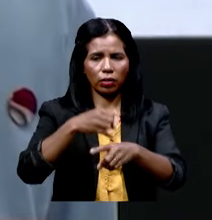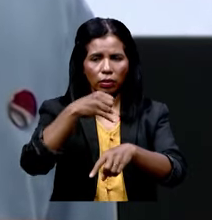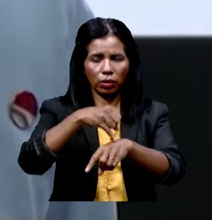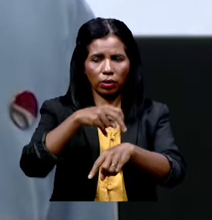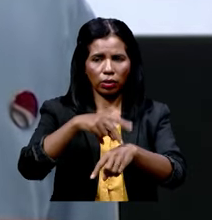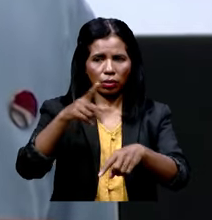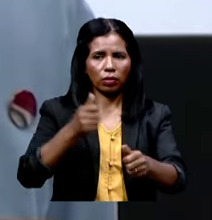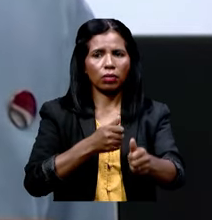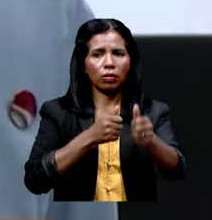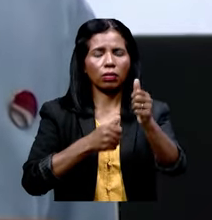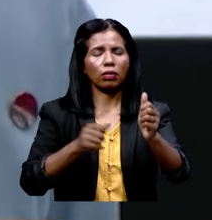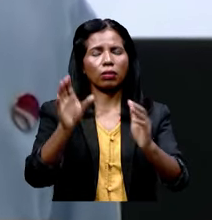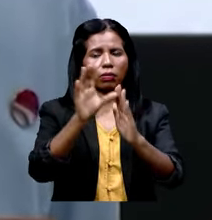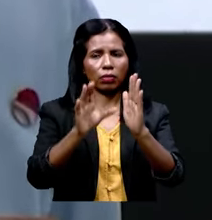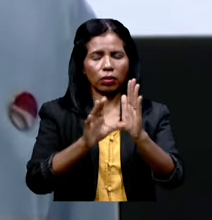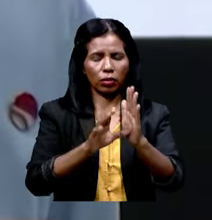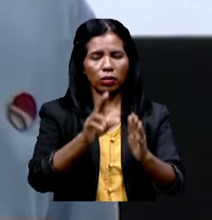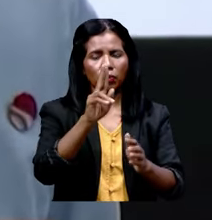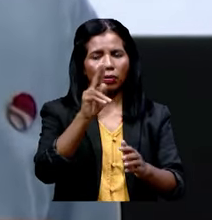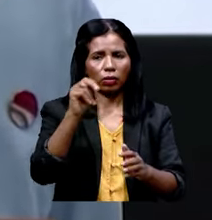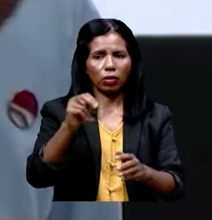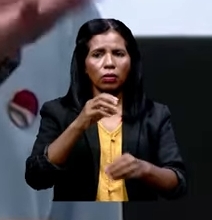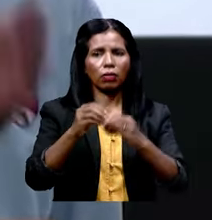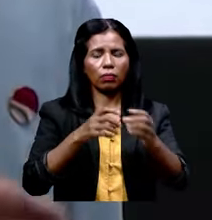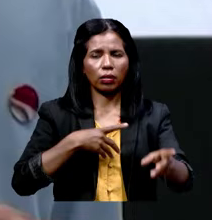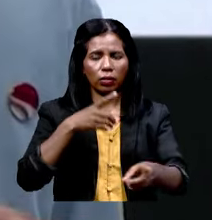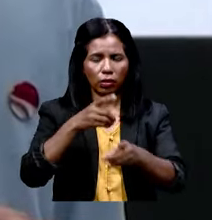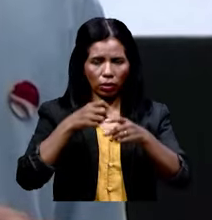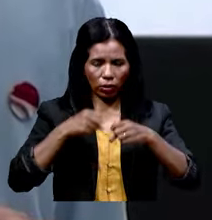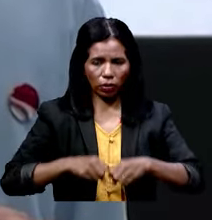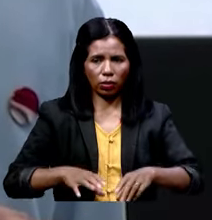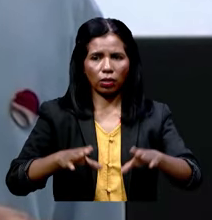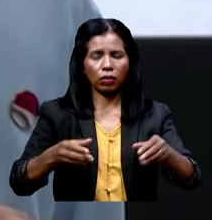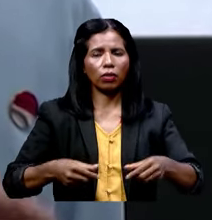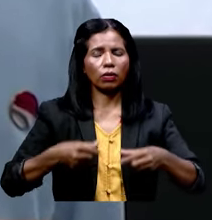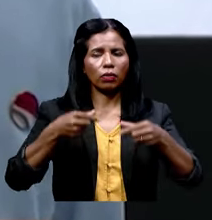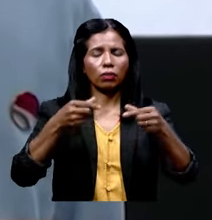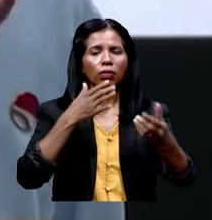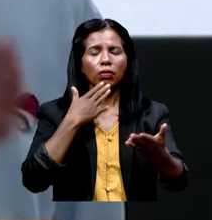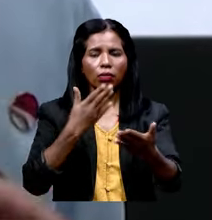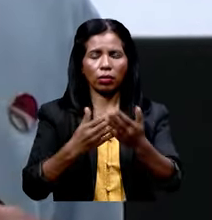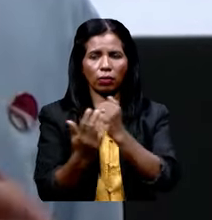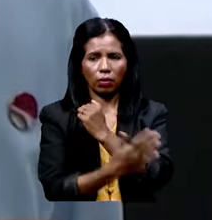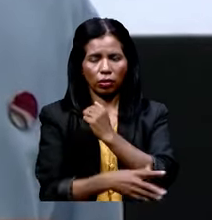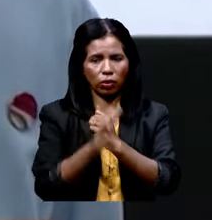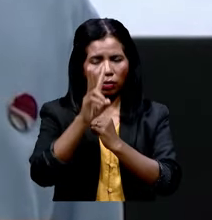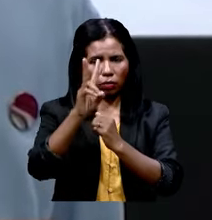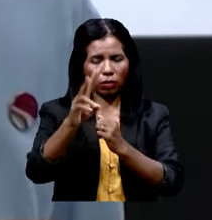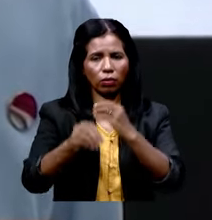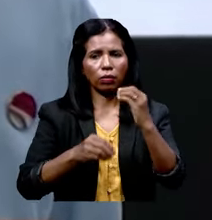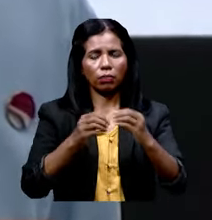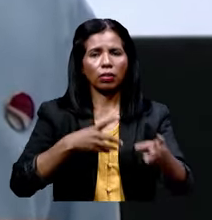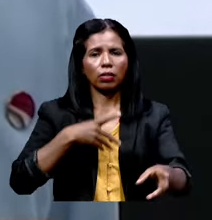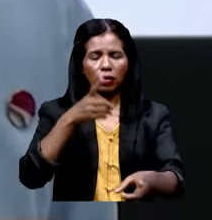no baseia ba Convenção Nações Unidas kona ba direito tasi, ida nebe se fo certeza ba nação rua kona ba direito